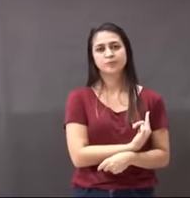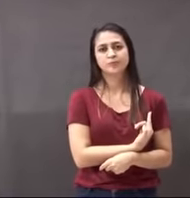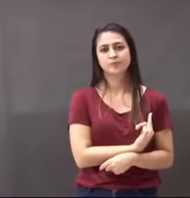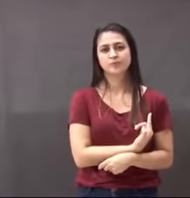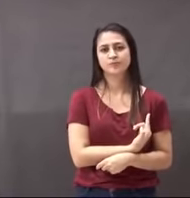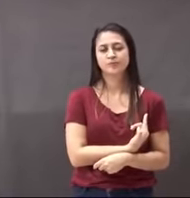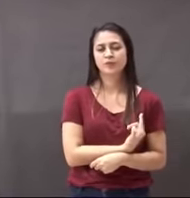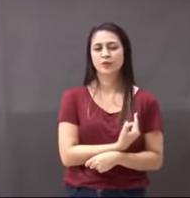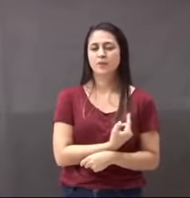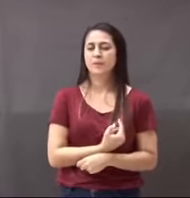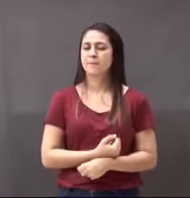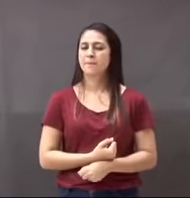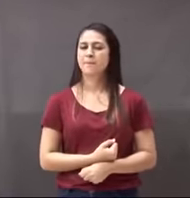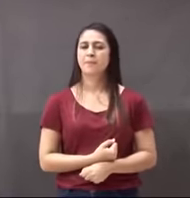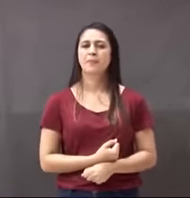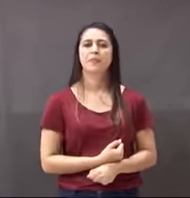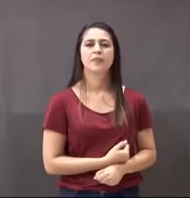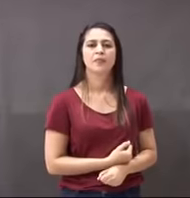não vamos